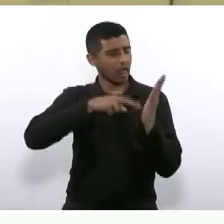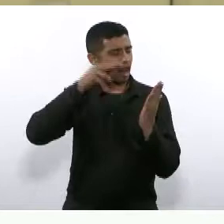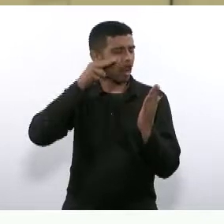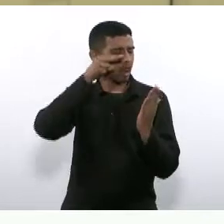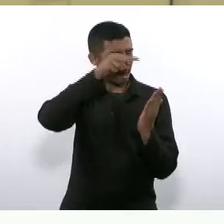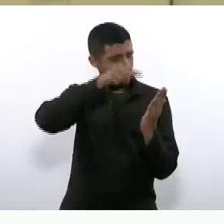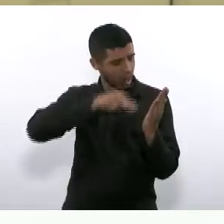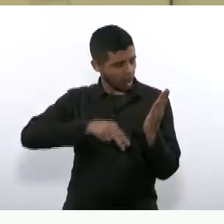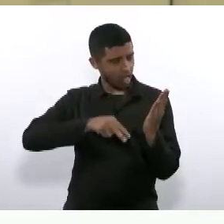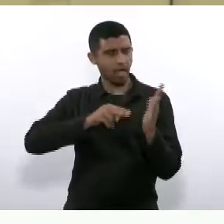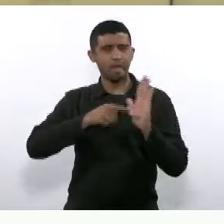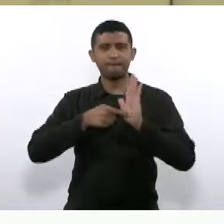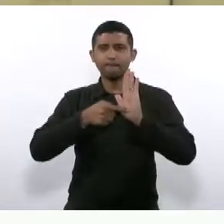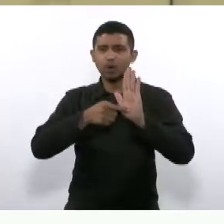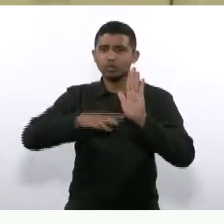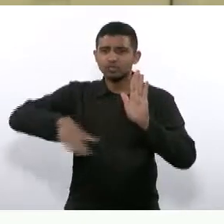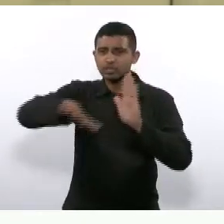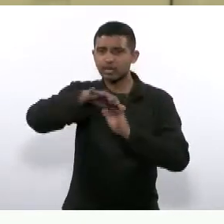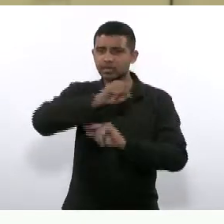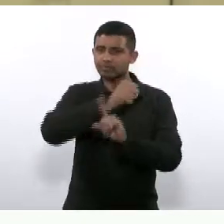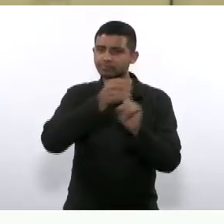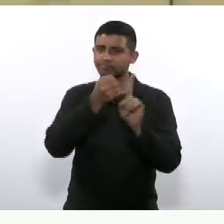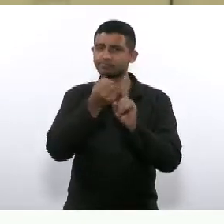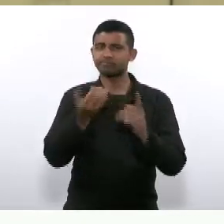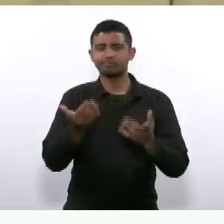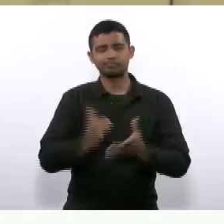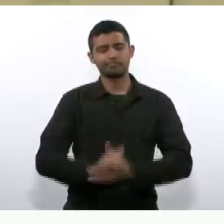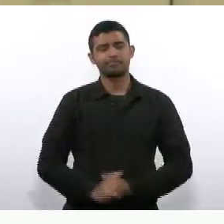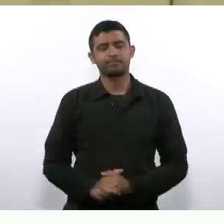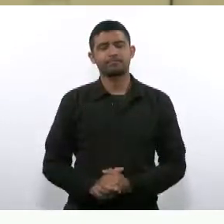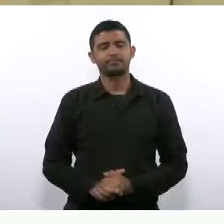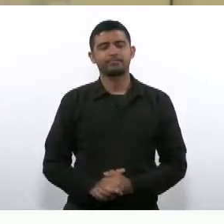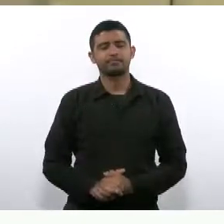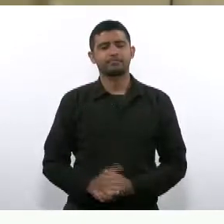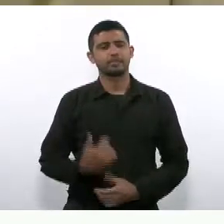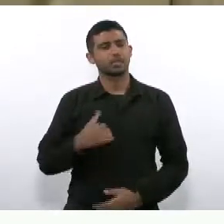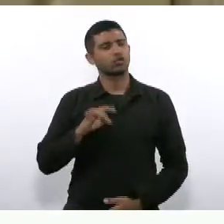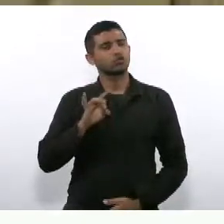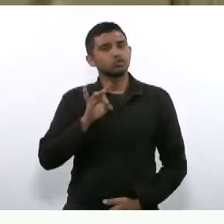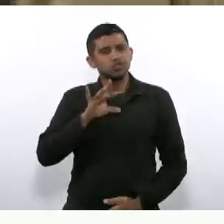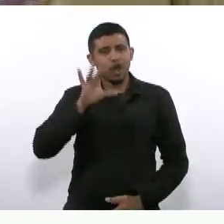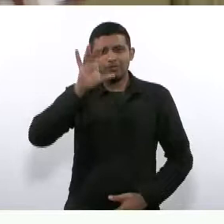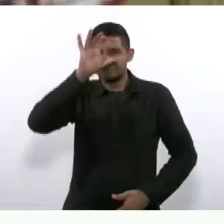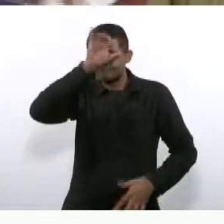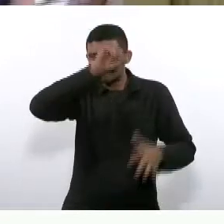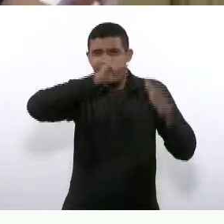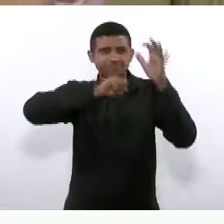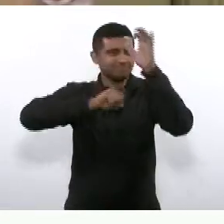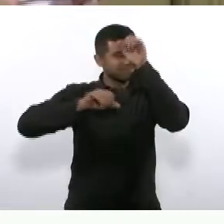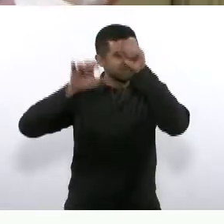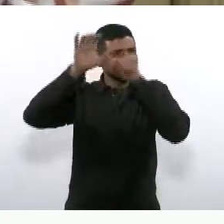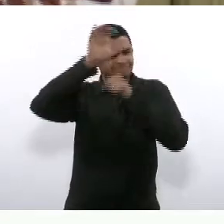ser apresentado para a sociedade, e eu só tenho a aprender também, né? A gente